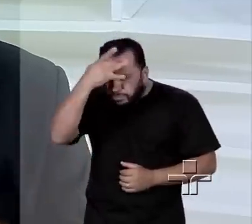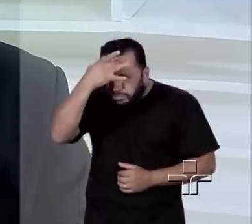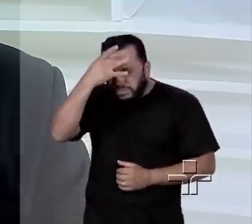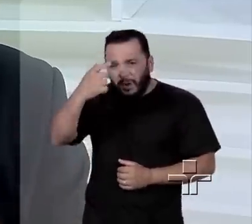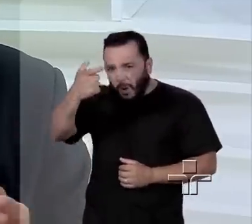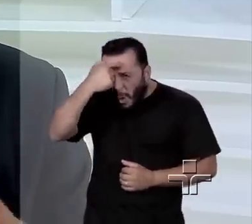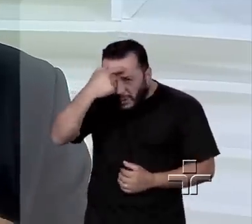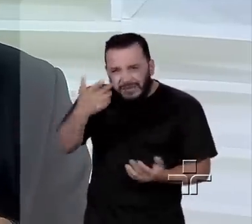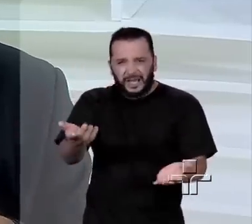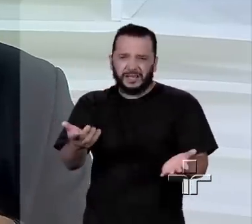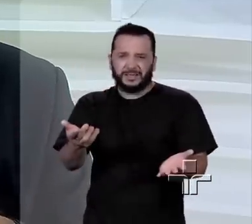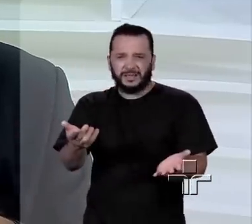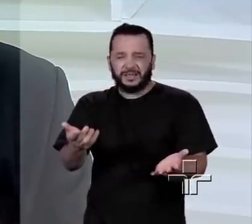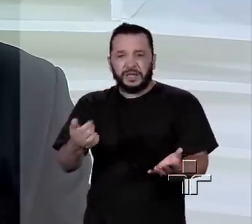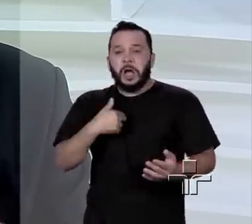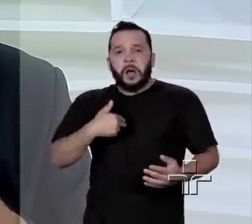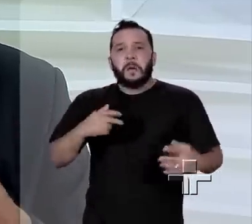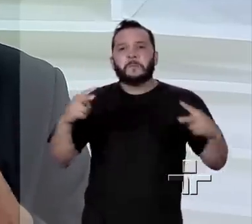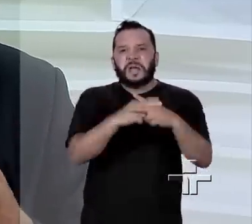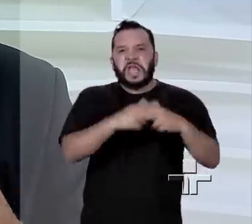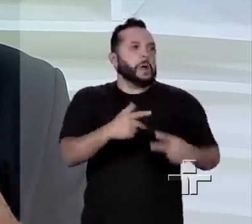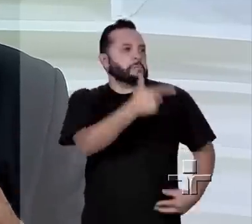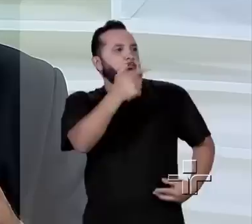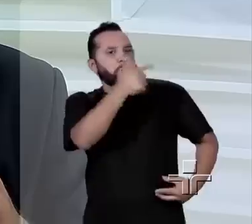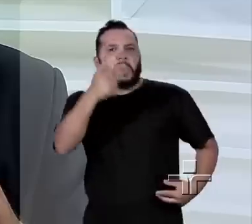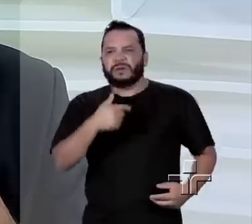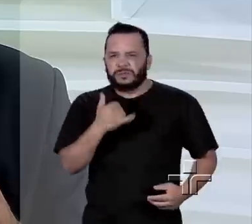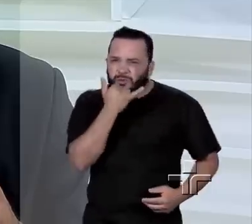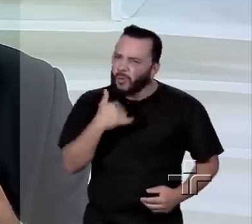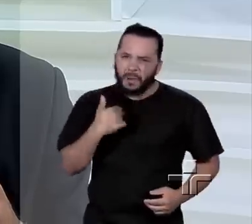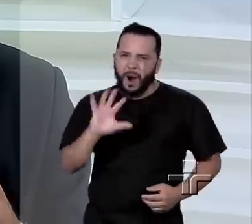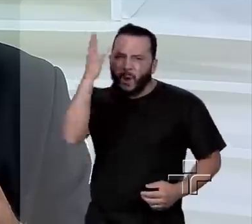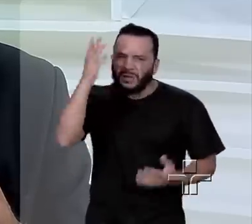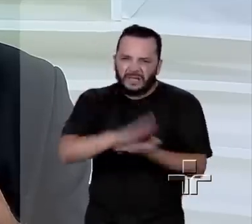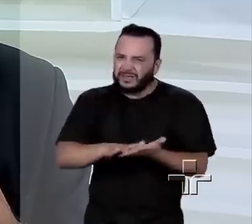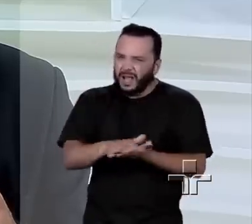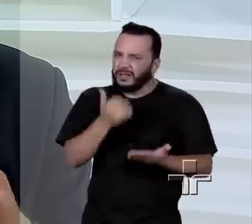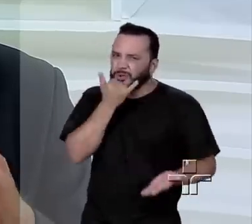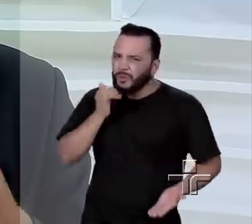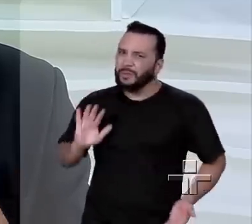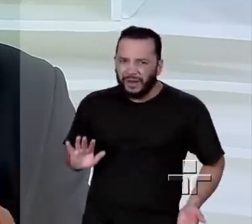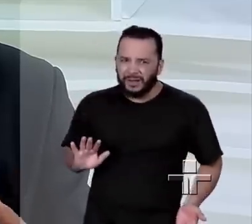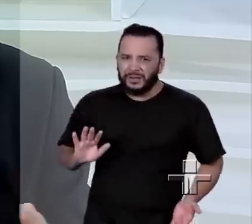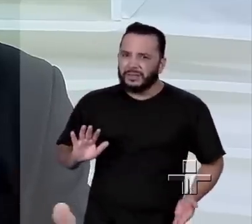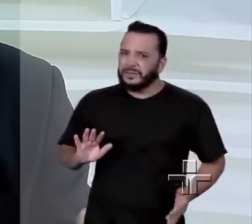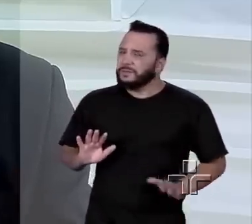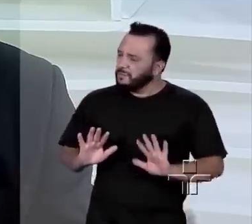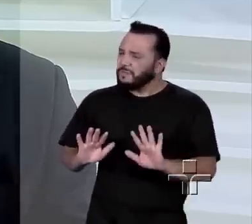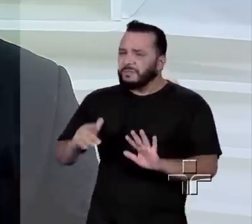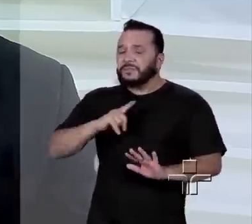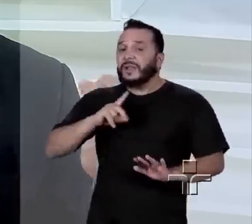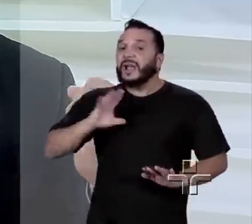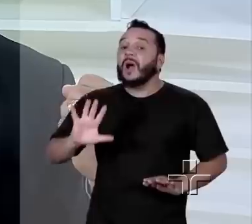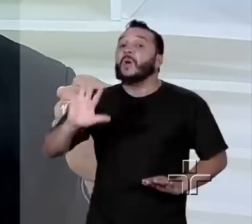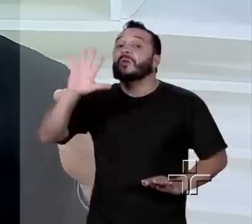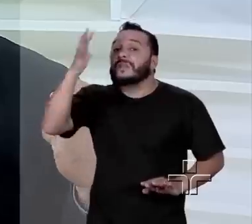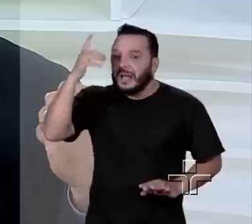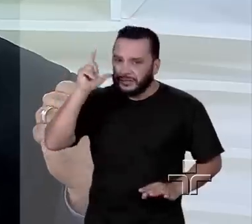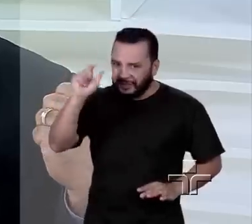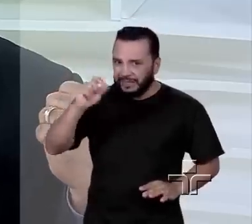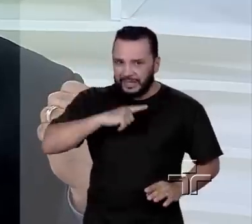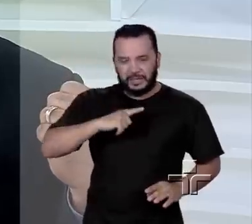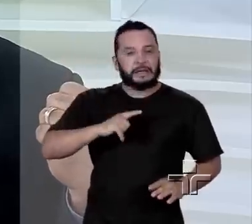trânsito. Isso é falacioso. Isso não acontece na prática. O que aconteceu foi o empoderamento